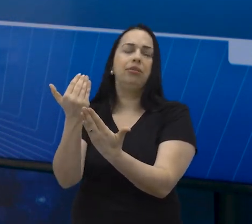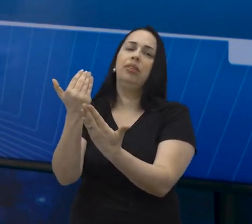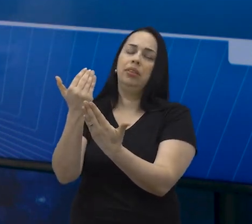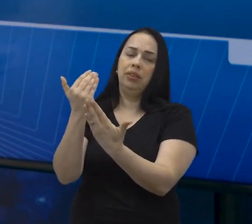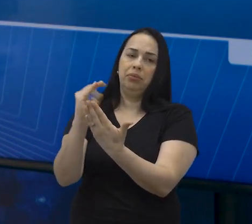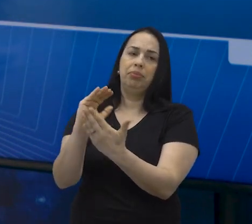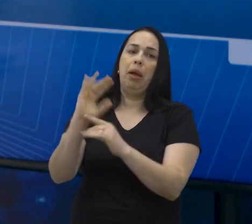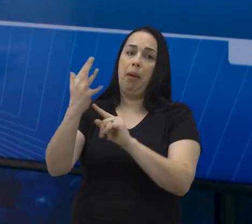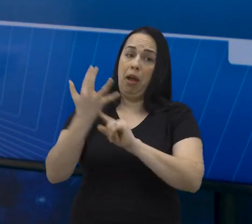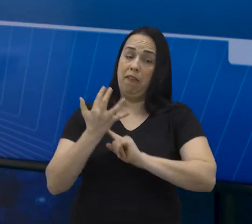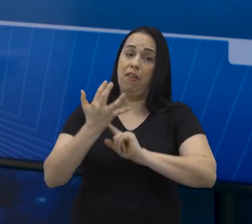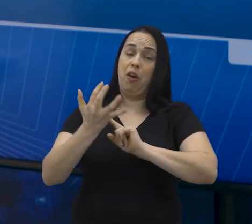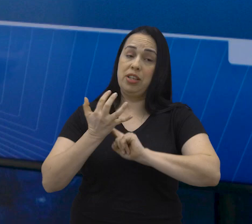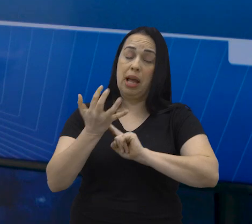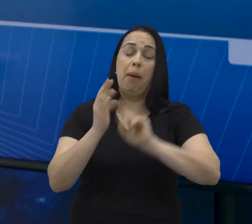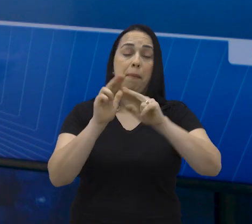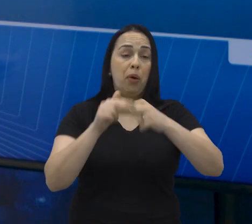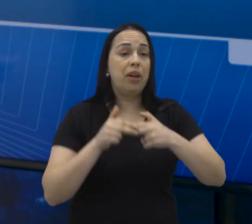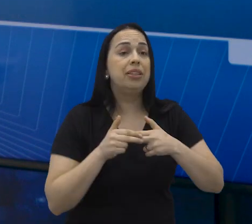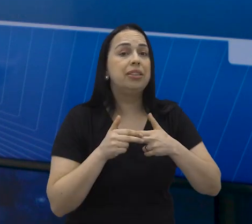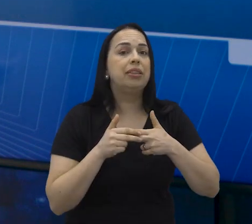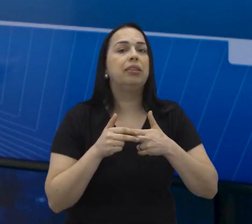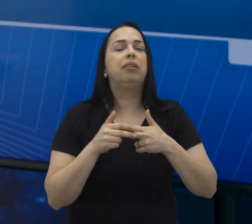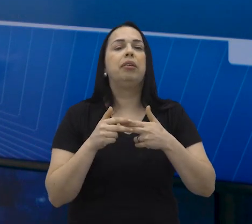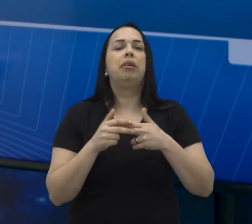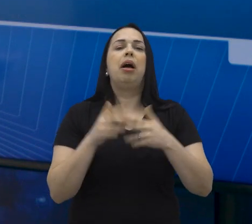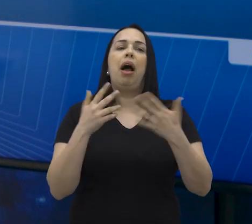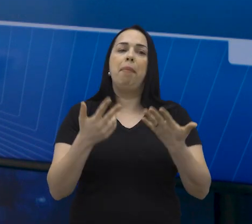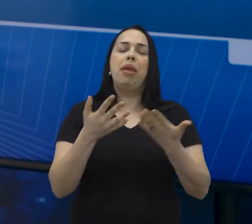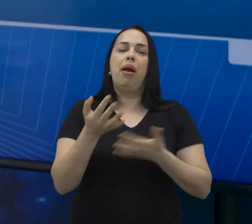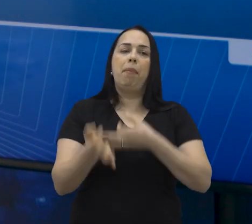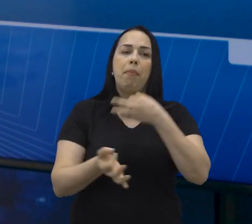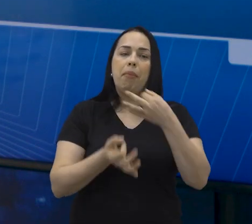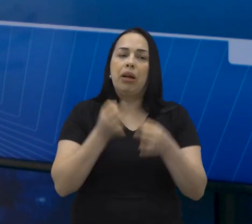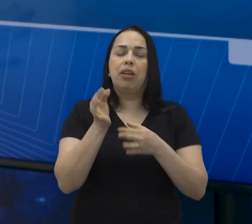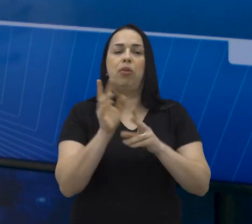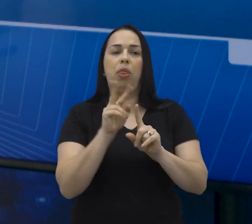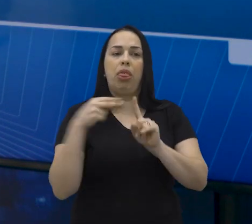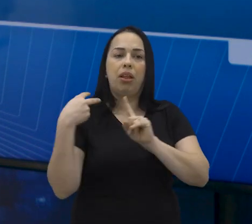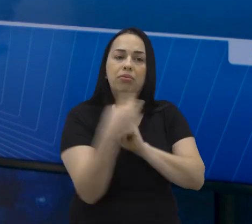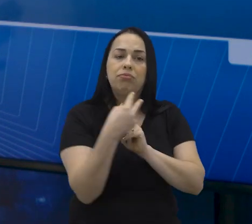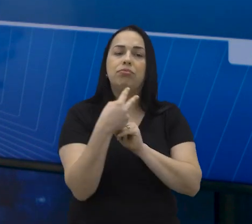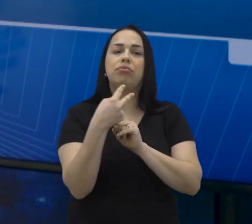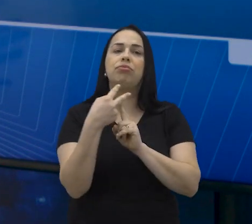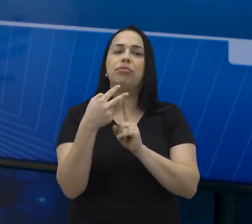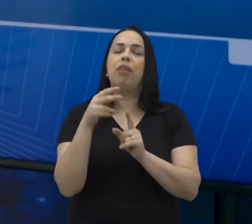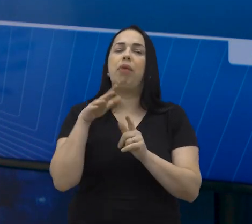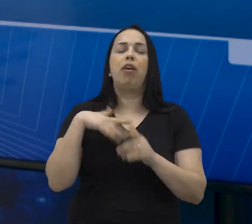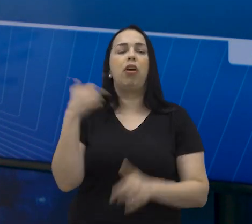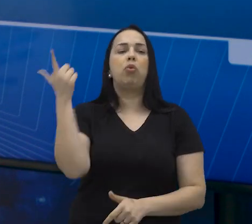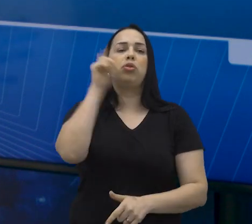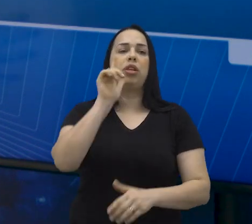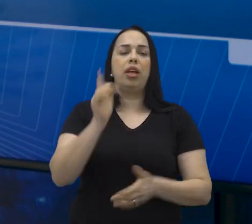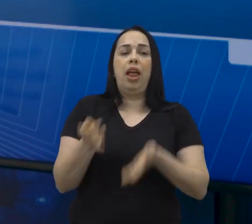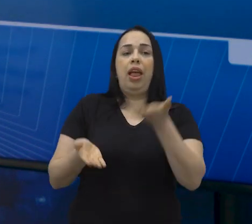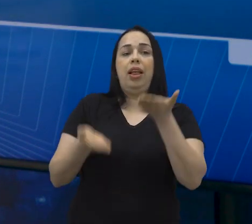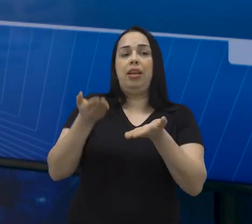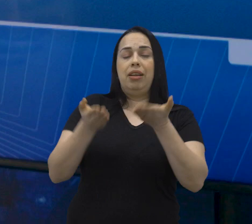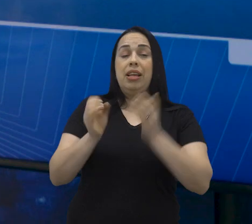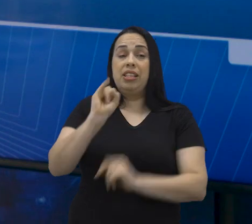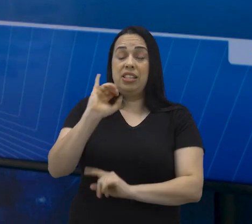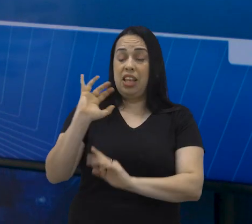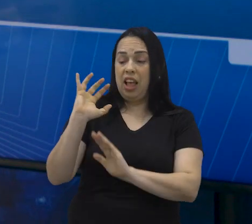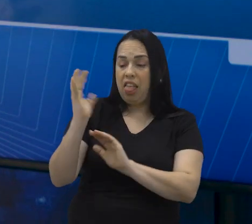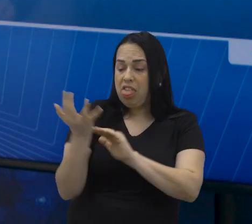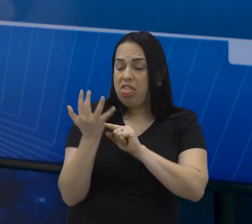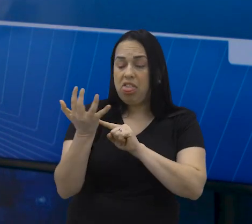muito acentuada. Então, essa percepção vai te ajudar, por exemplo, equilibrar esse uso das redes sociais. Se está me